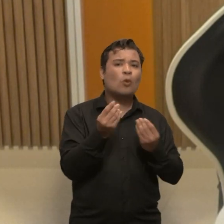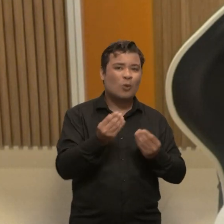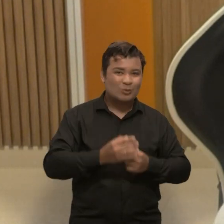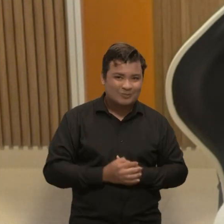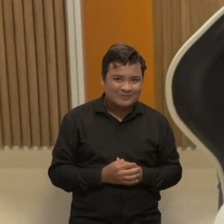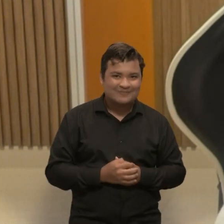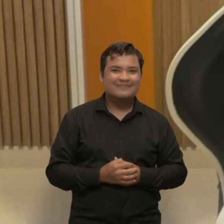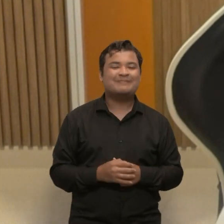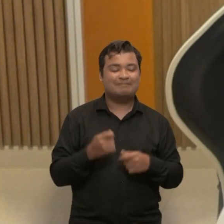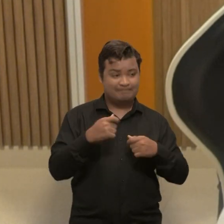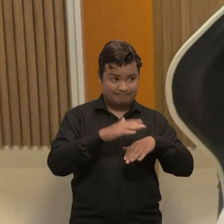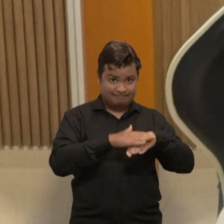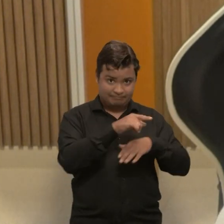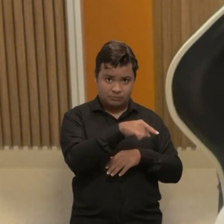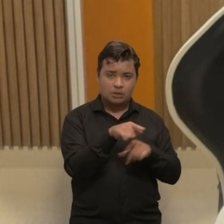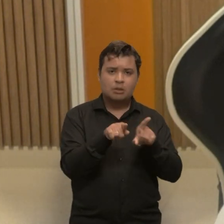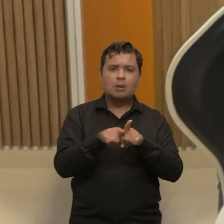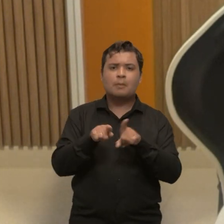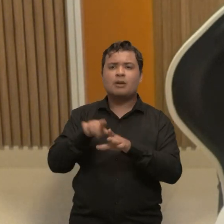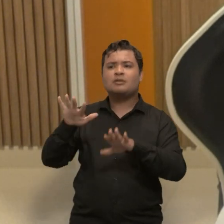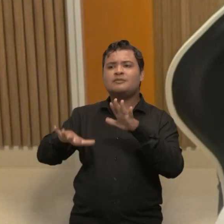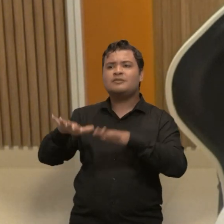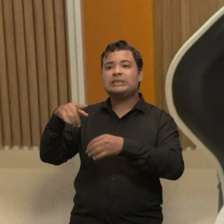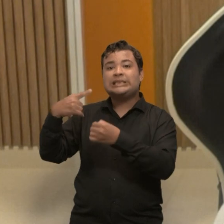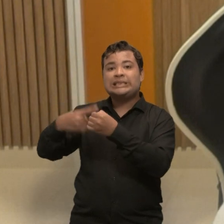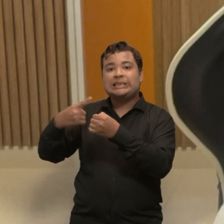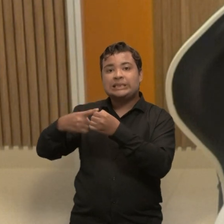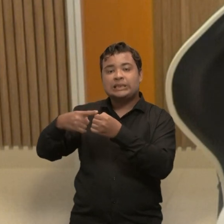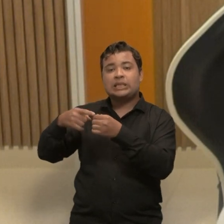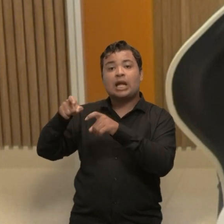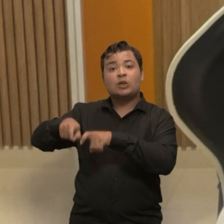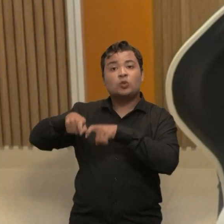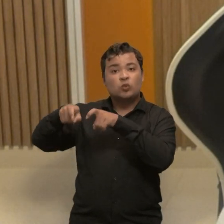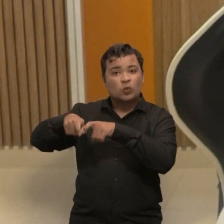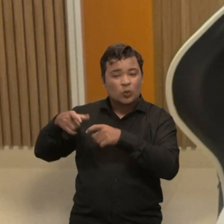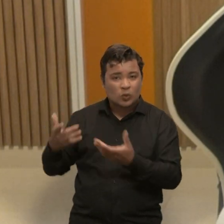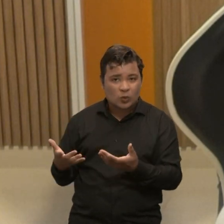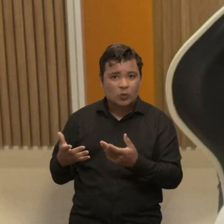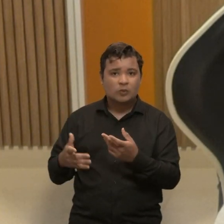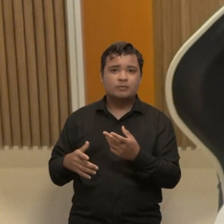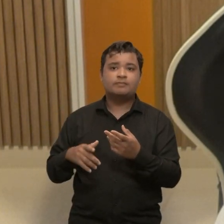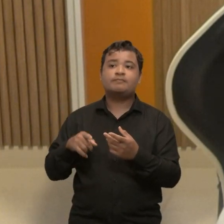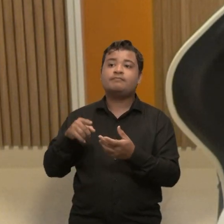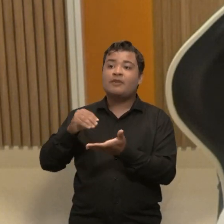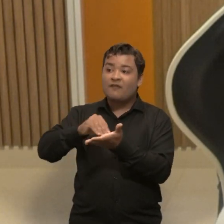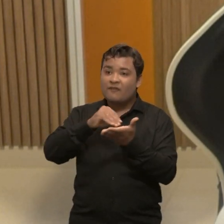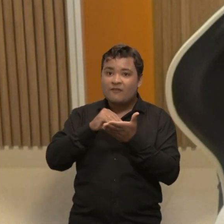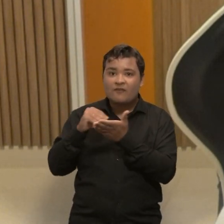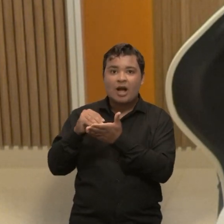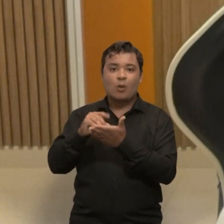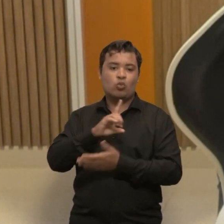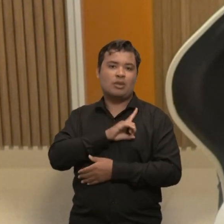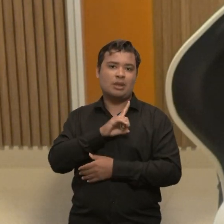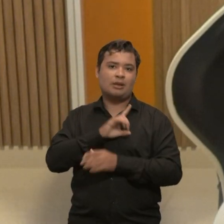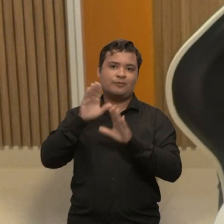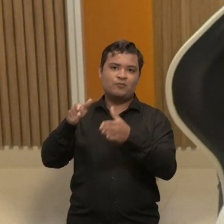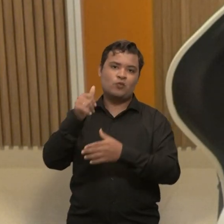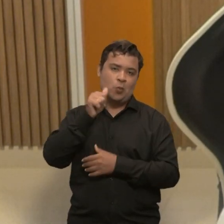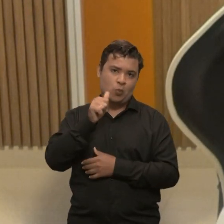mulher também por outras cidades, o aumento de efetivo de policiais, por exemplo, nas